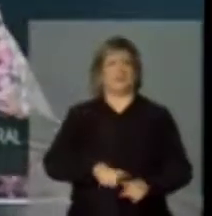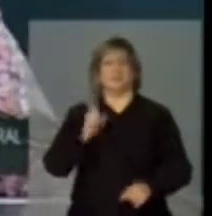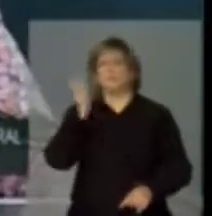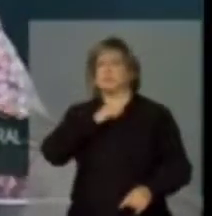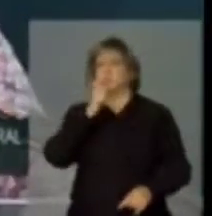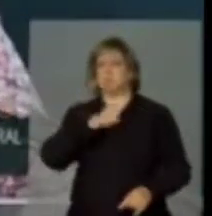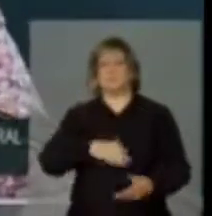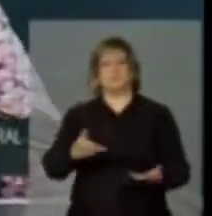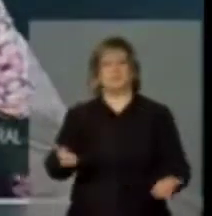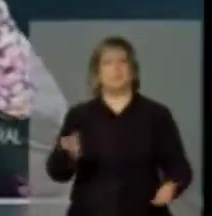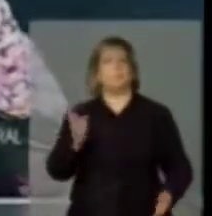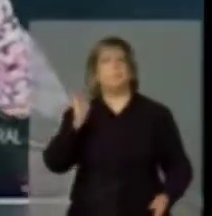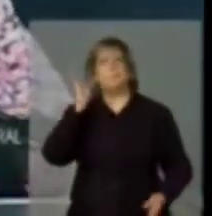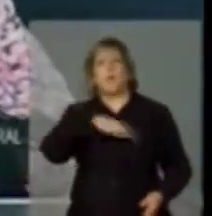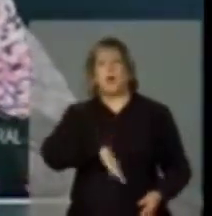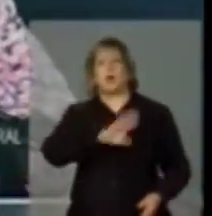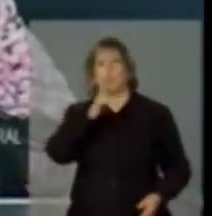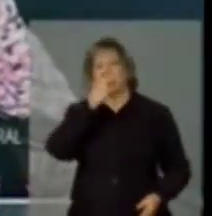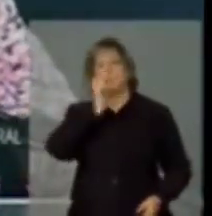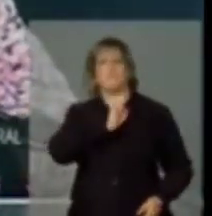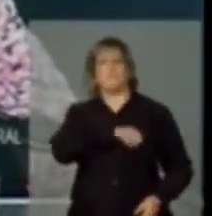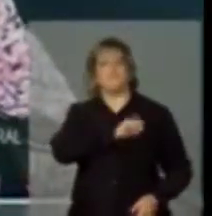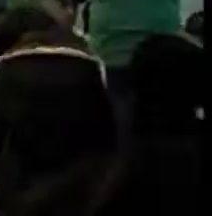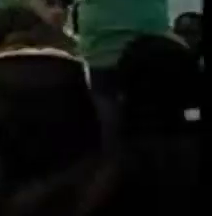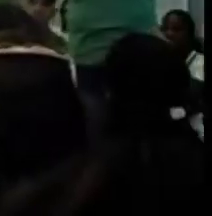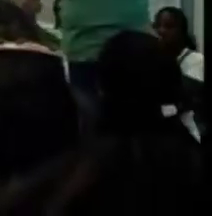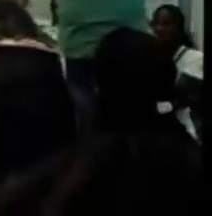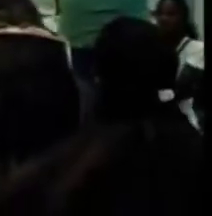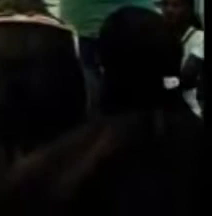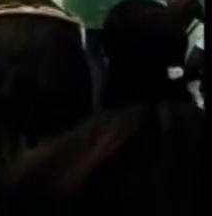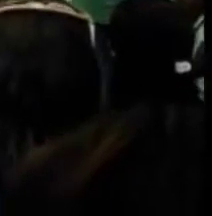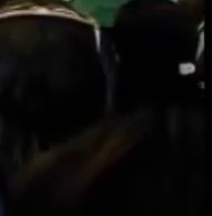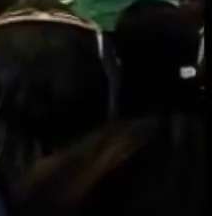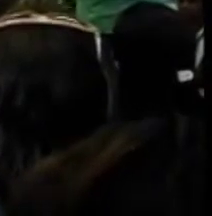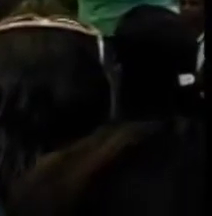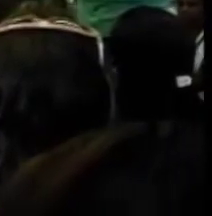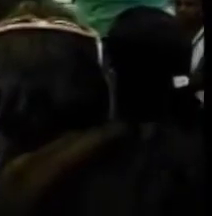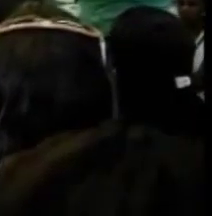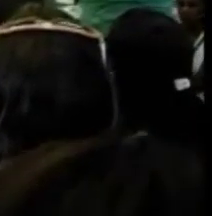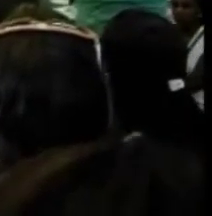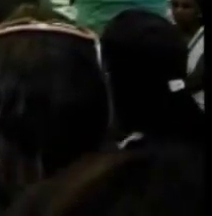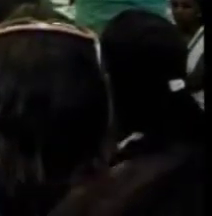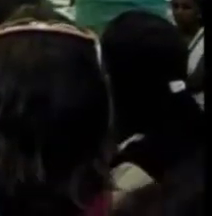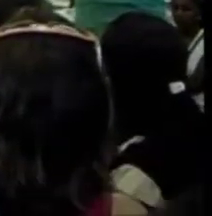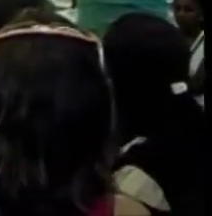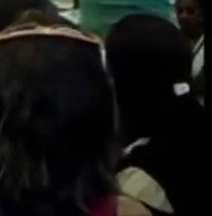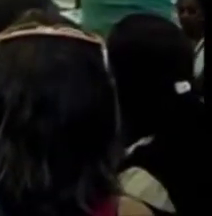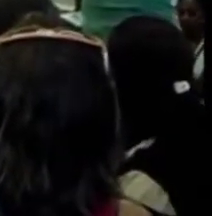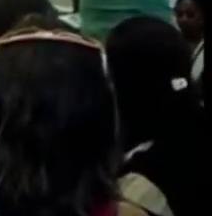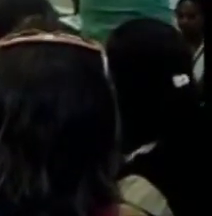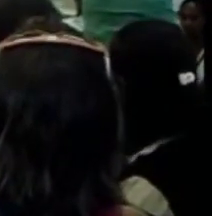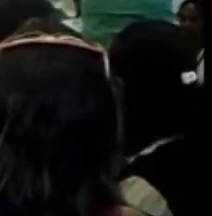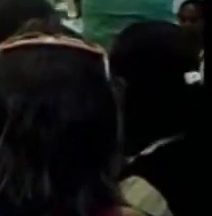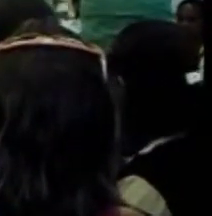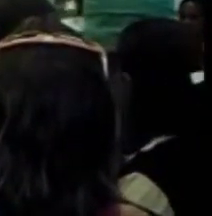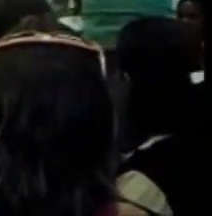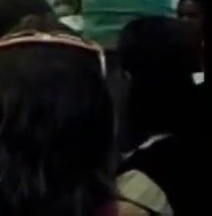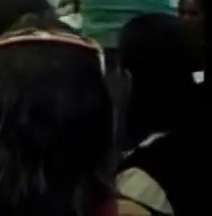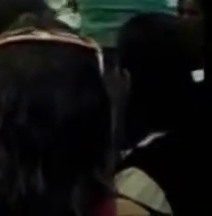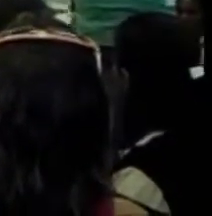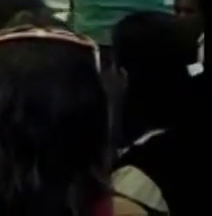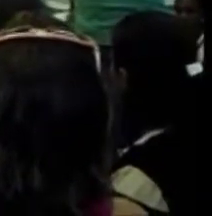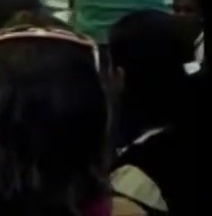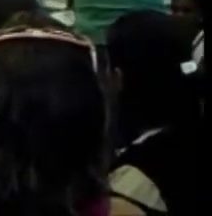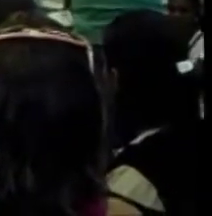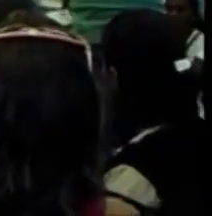absurdamente desumano o autor desse boato. Num tom enfático e também de muita preocupação com o boato, a presidenta Dilma